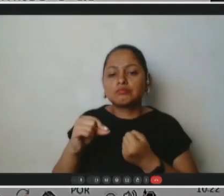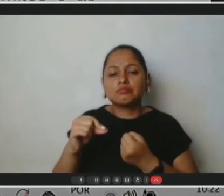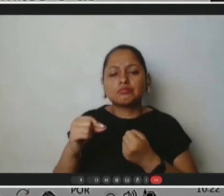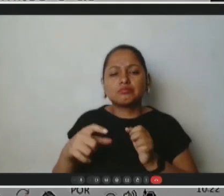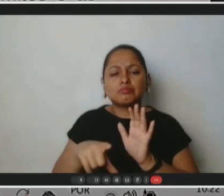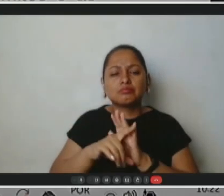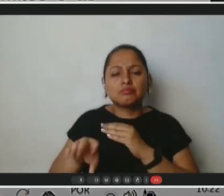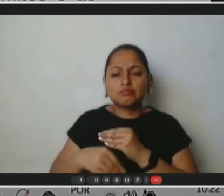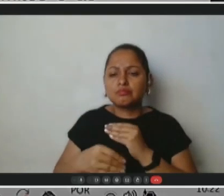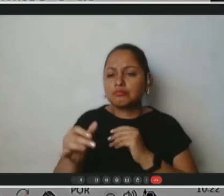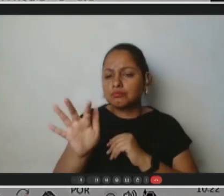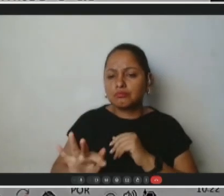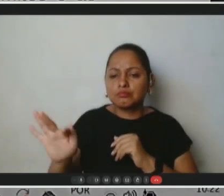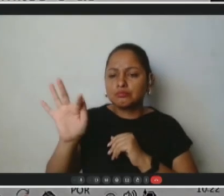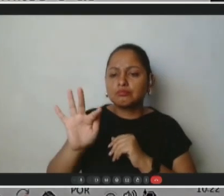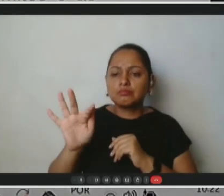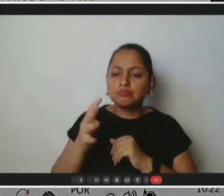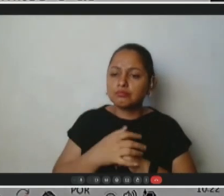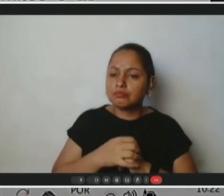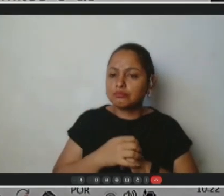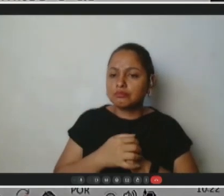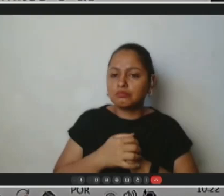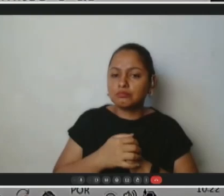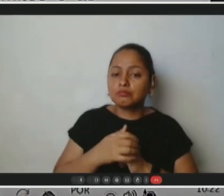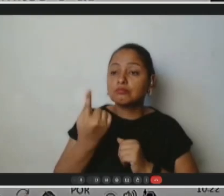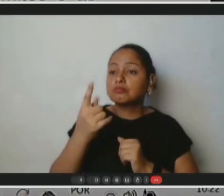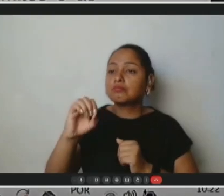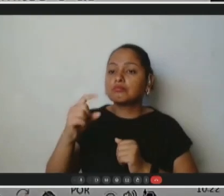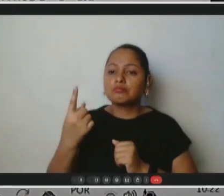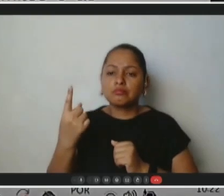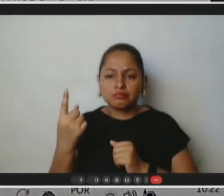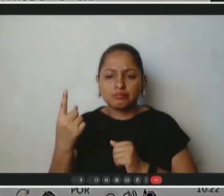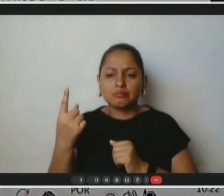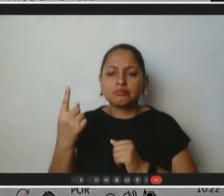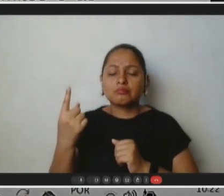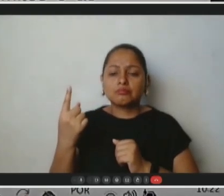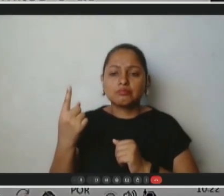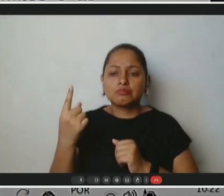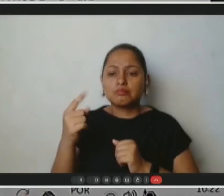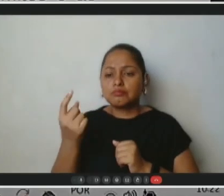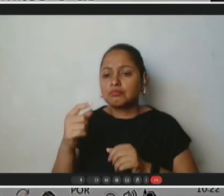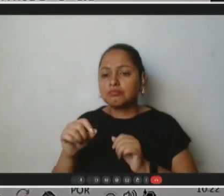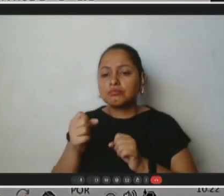Federal 101 de 2000.